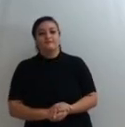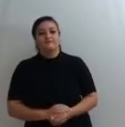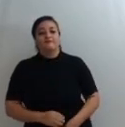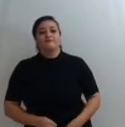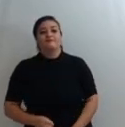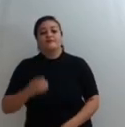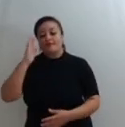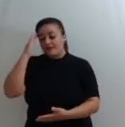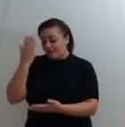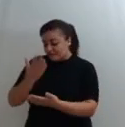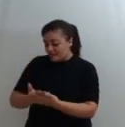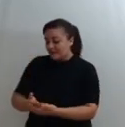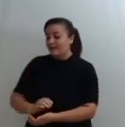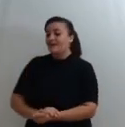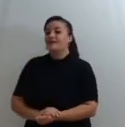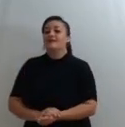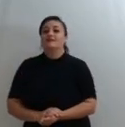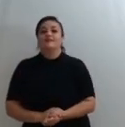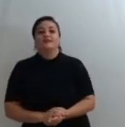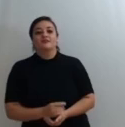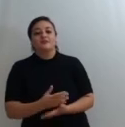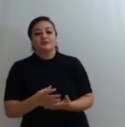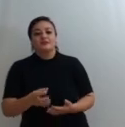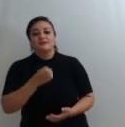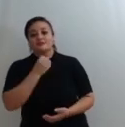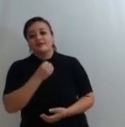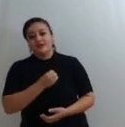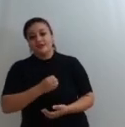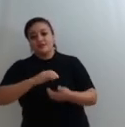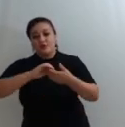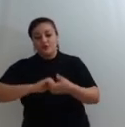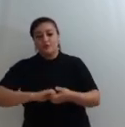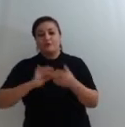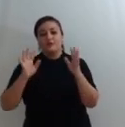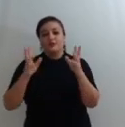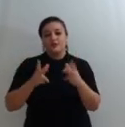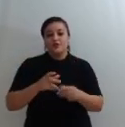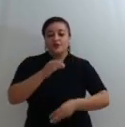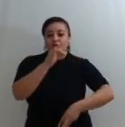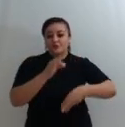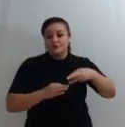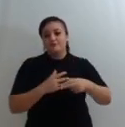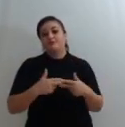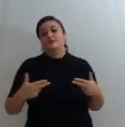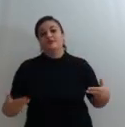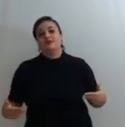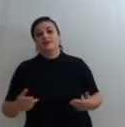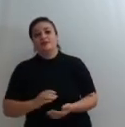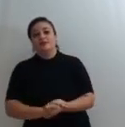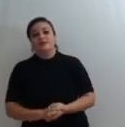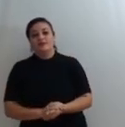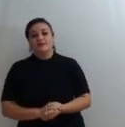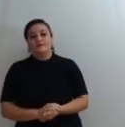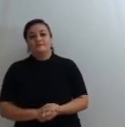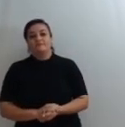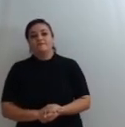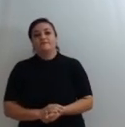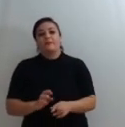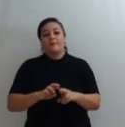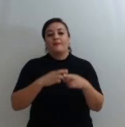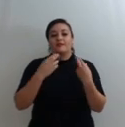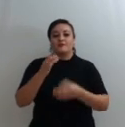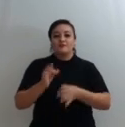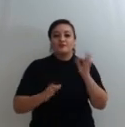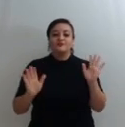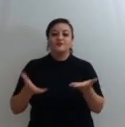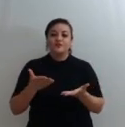obrigado, excelências. Inicialmente, cumprimentando vossa excelência, saúdo também os ministros componentes da sessão de julgamento de hoje, assim como também